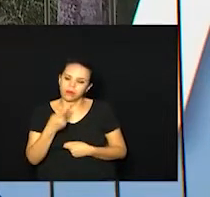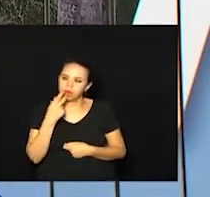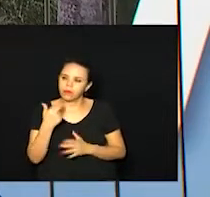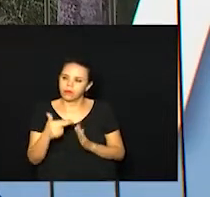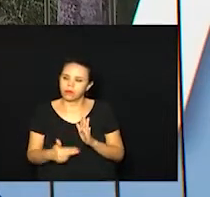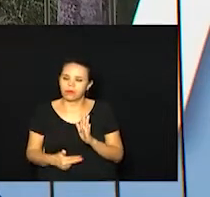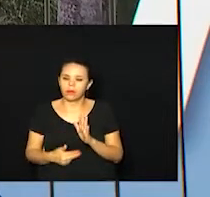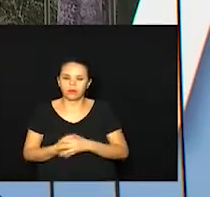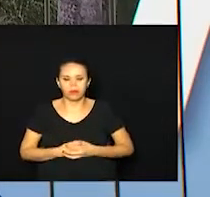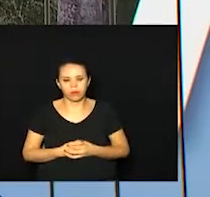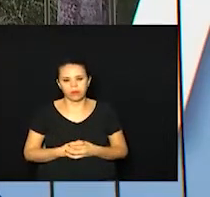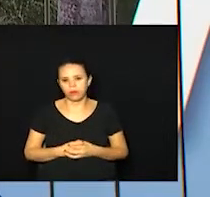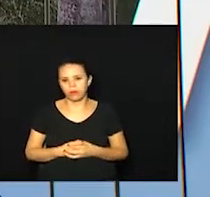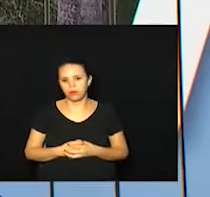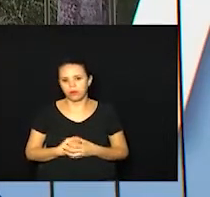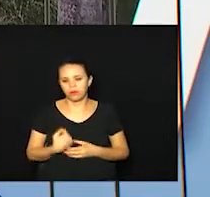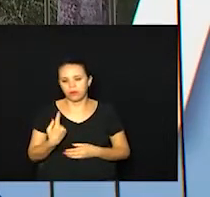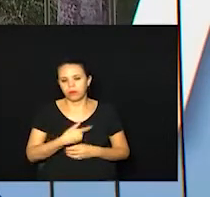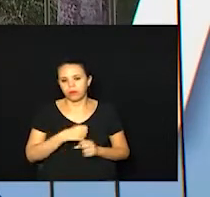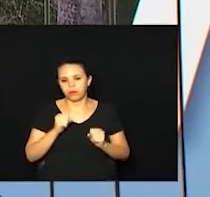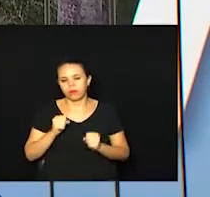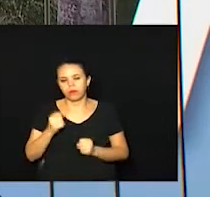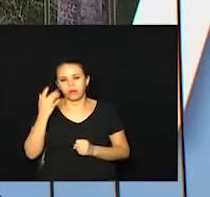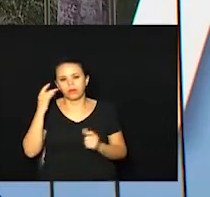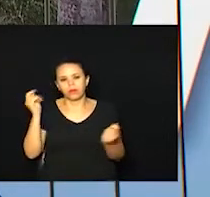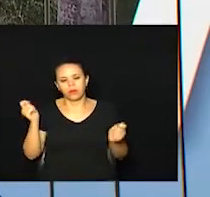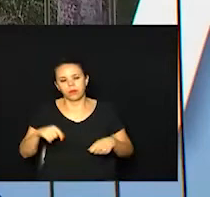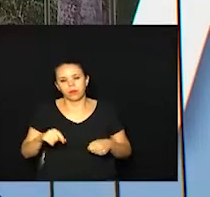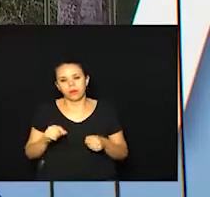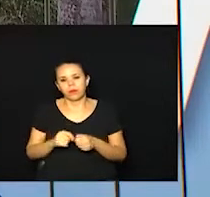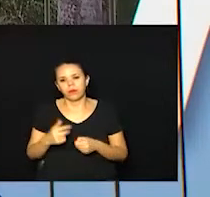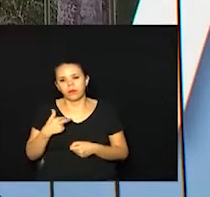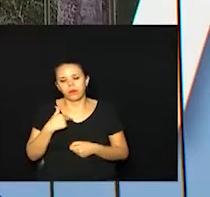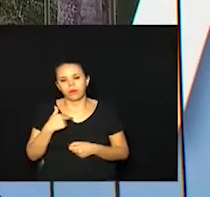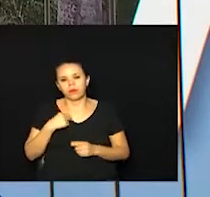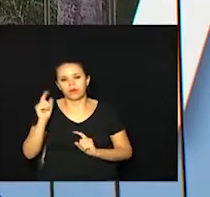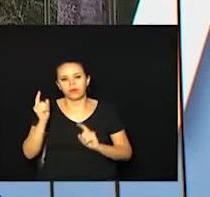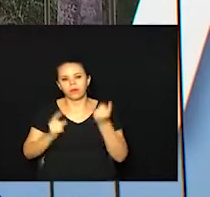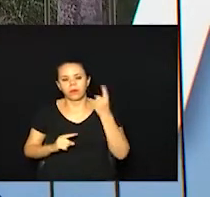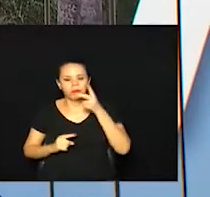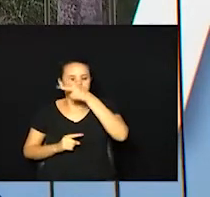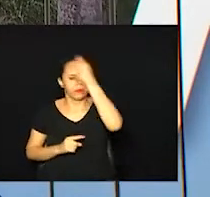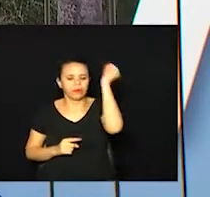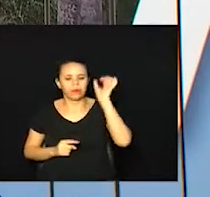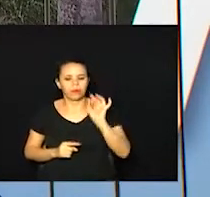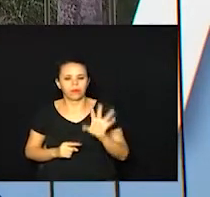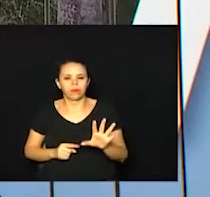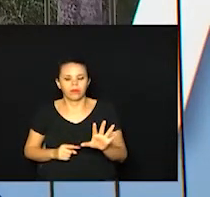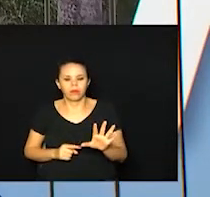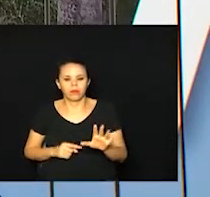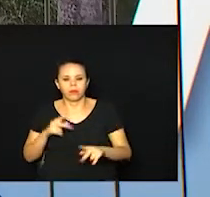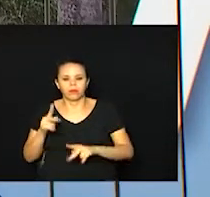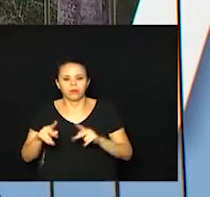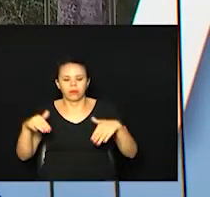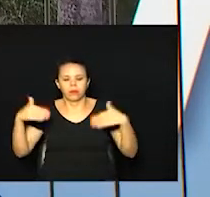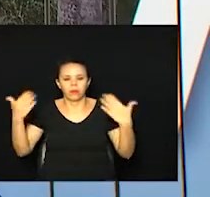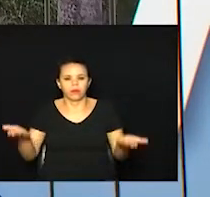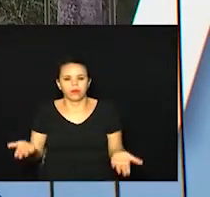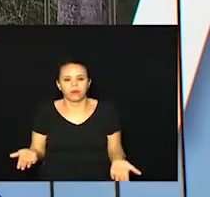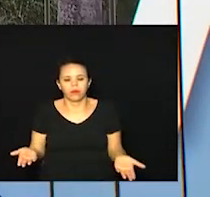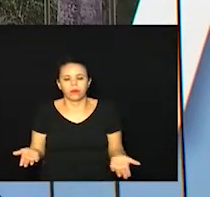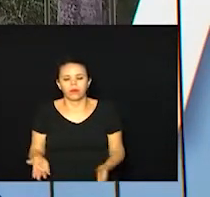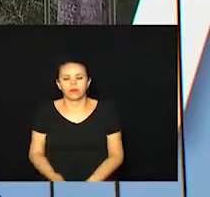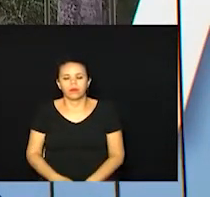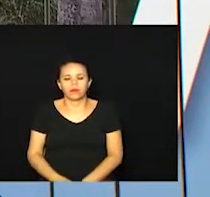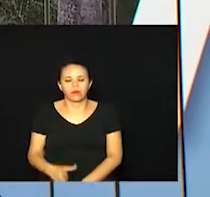isso, inclusive, nós podemos achar que o que não pode é o carnaval público, é o carnaval do povo, mas o